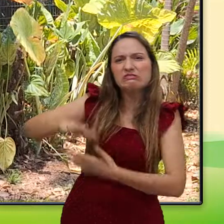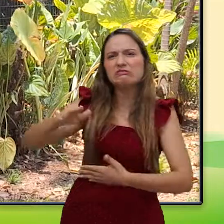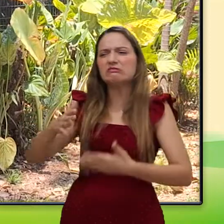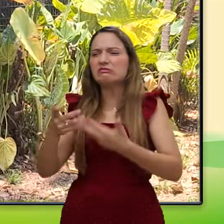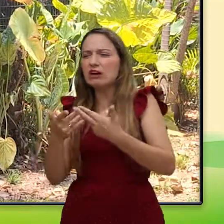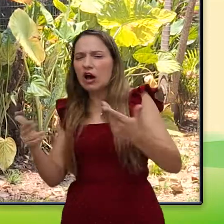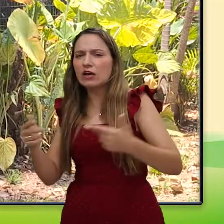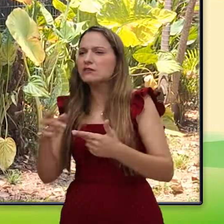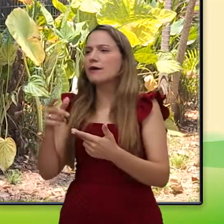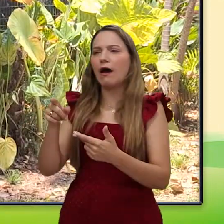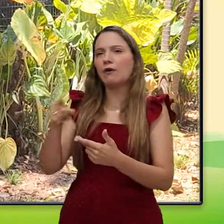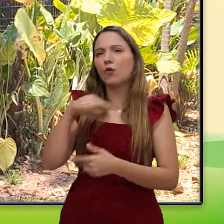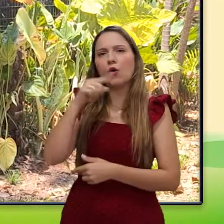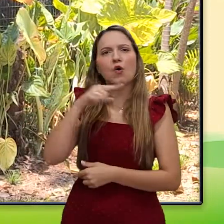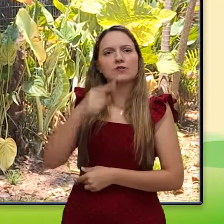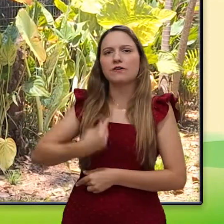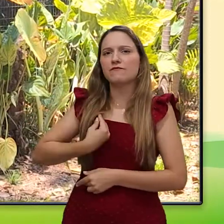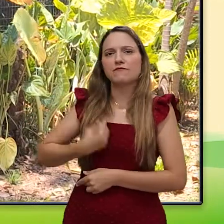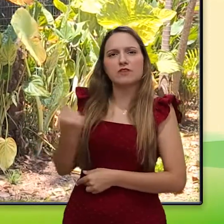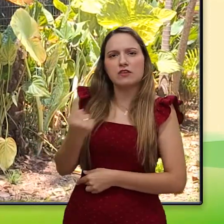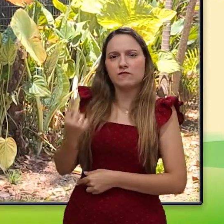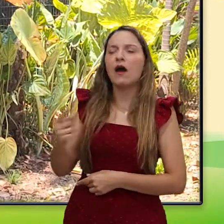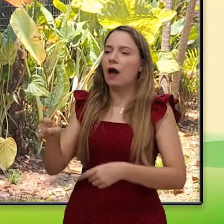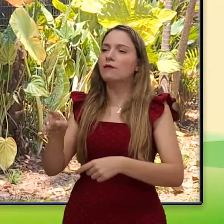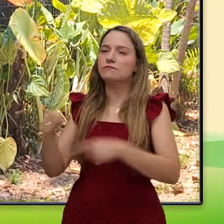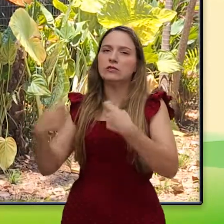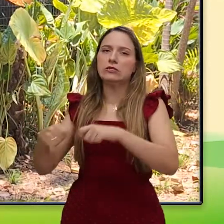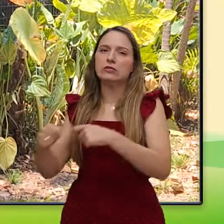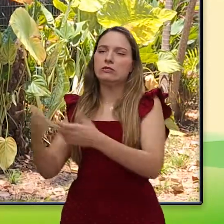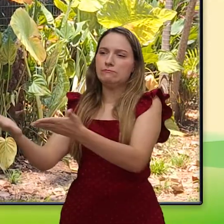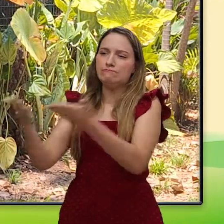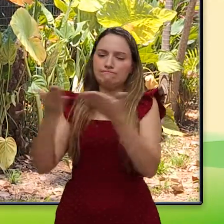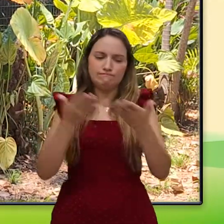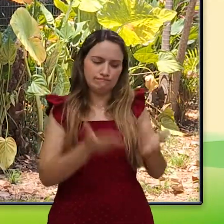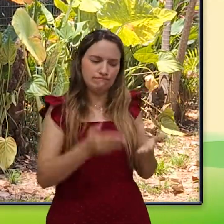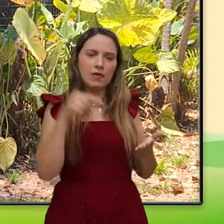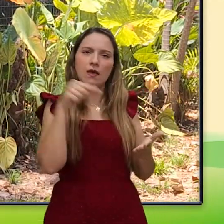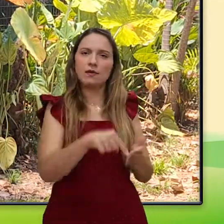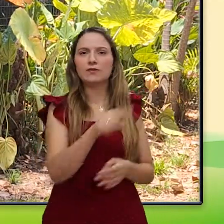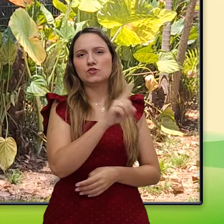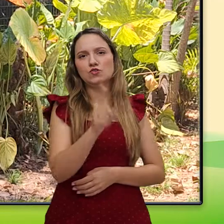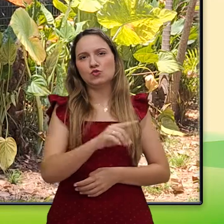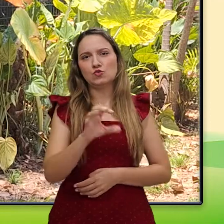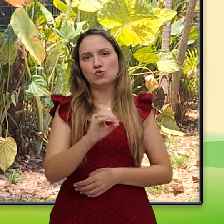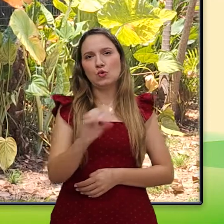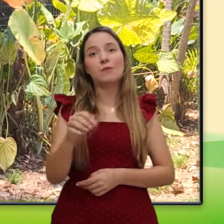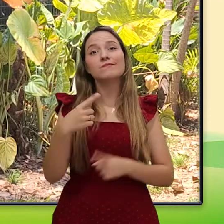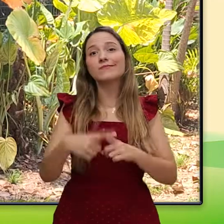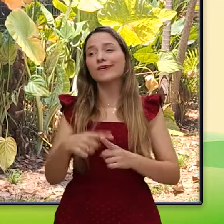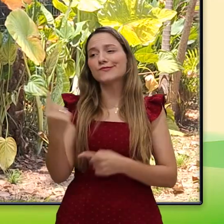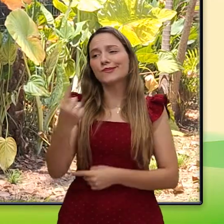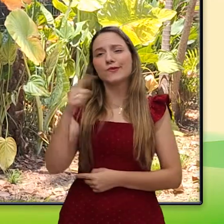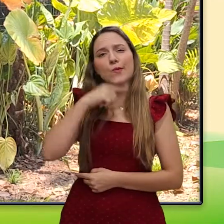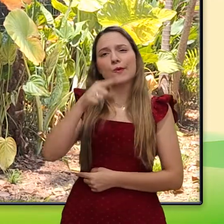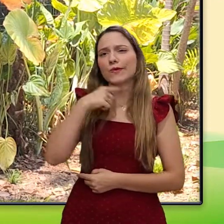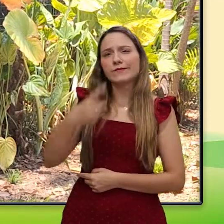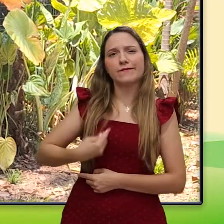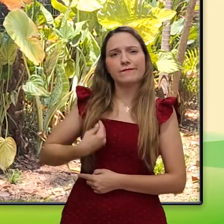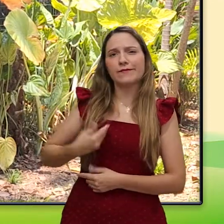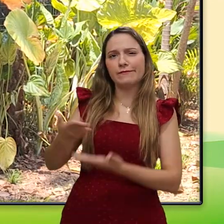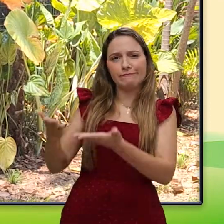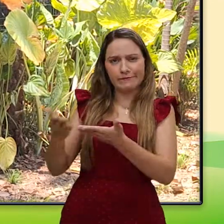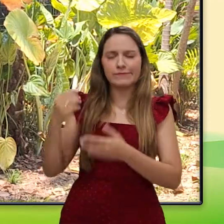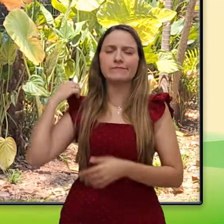natureza. Uhum. Como é o caso dela, né? Como é o caso desse jacarezinho que falta uma patinha. Ele não teria condições de sobreviver na natureza, né? Com